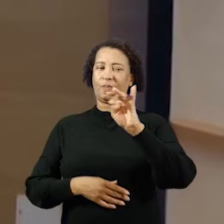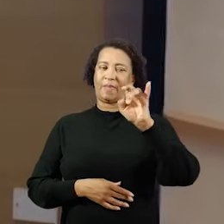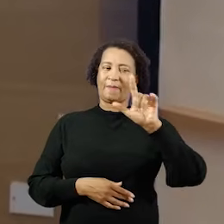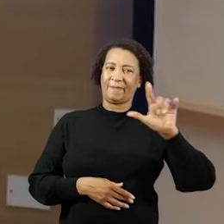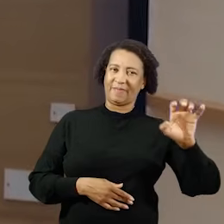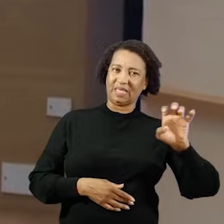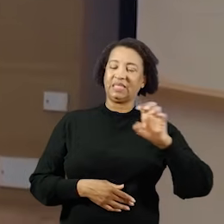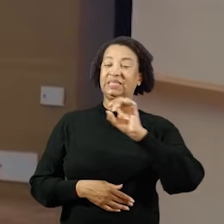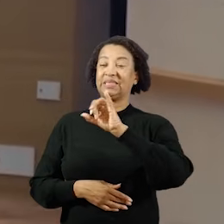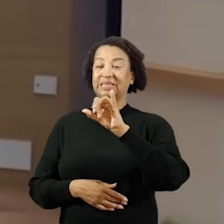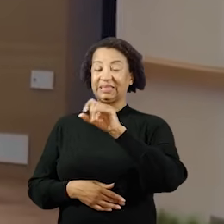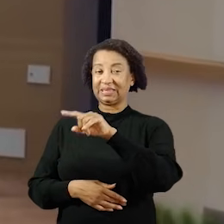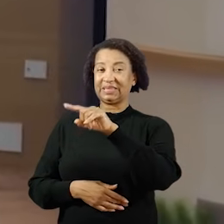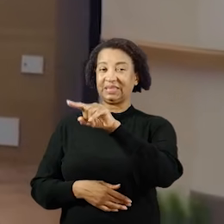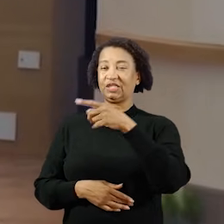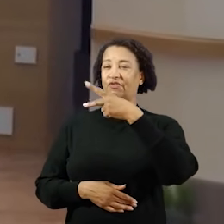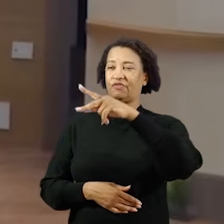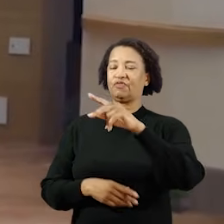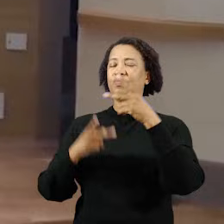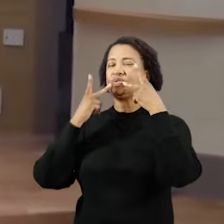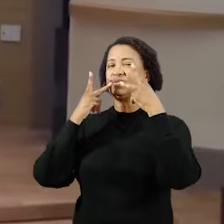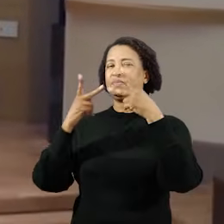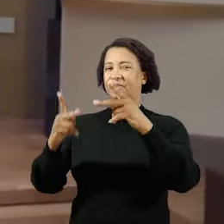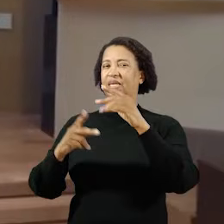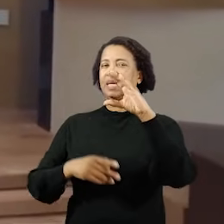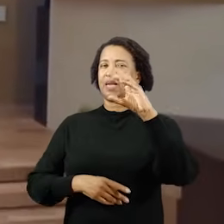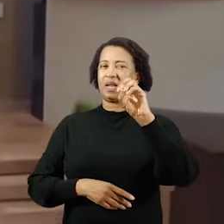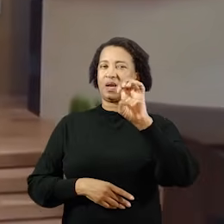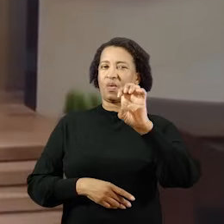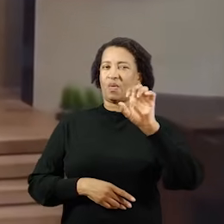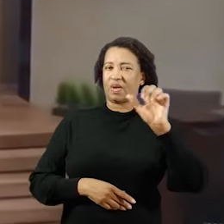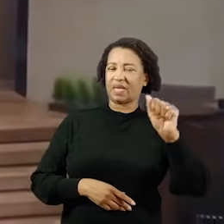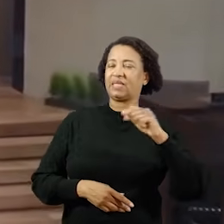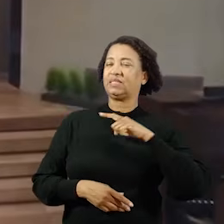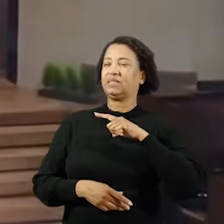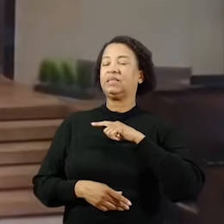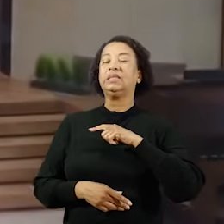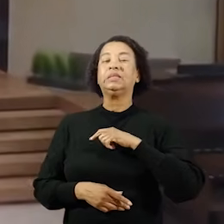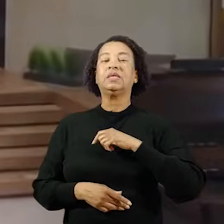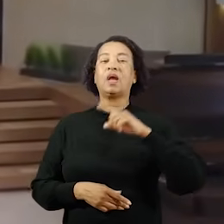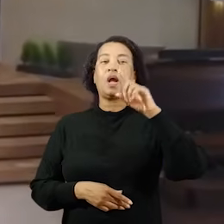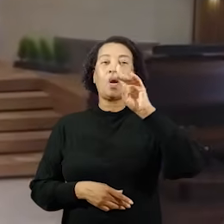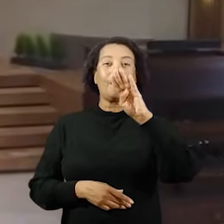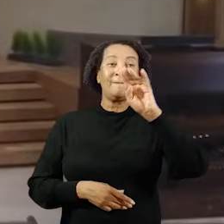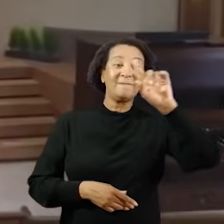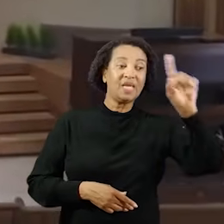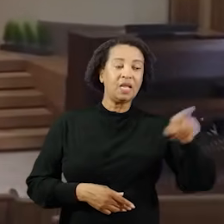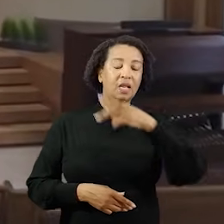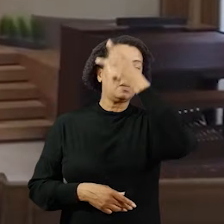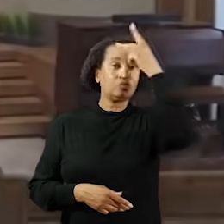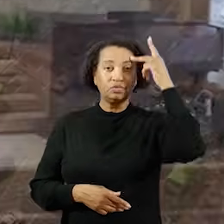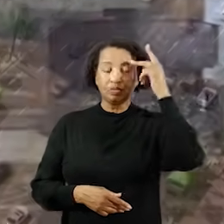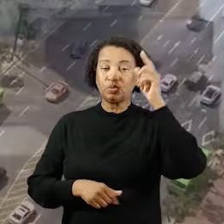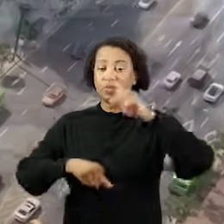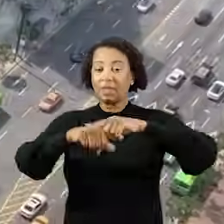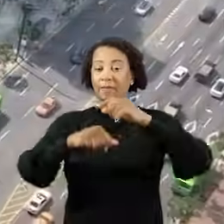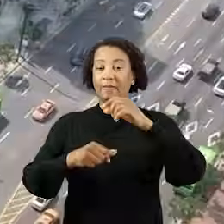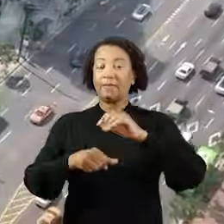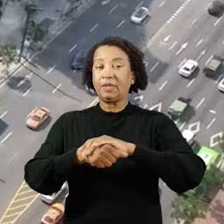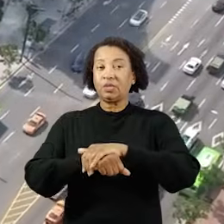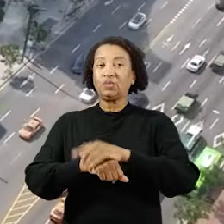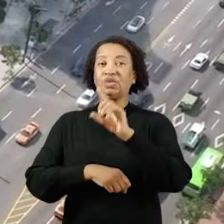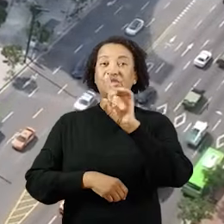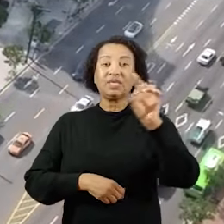na Coreia, a plateia seria de 1 milhão de pessoas na primeira noite, considerando que cada membro da sua igreja levaria um